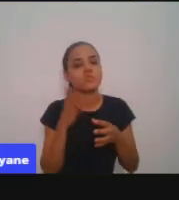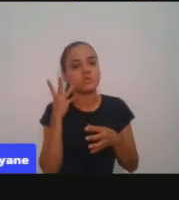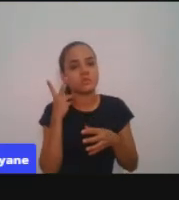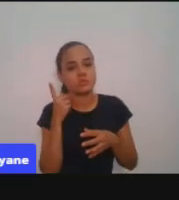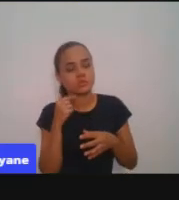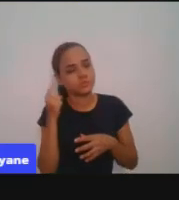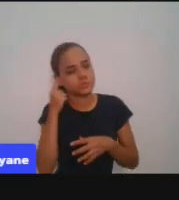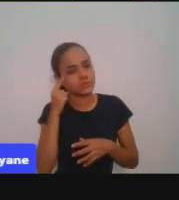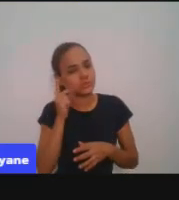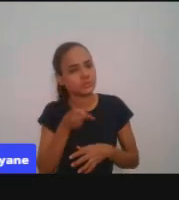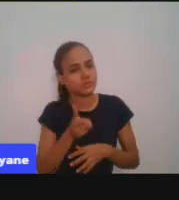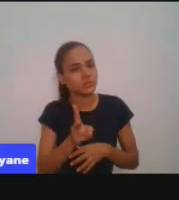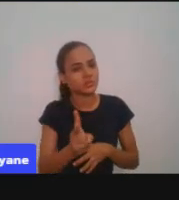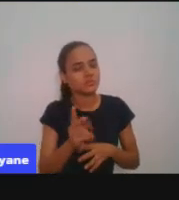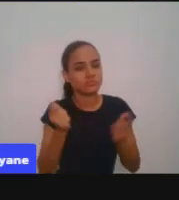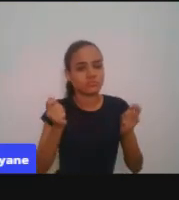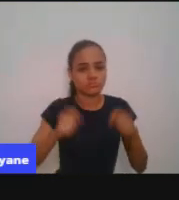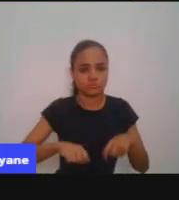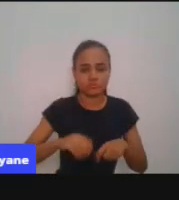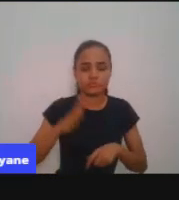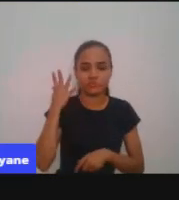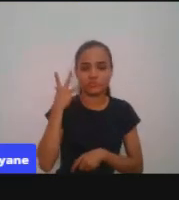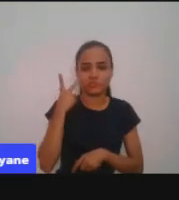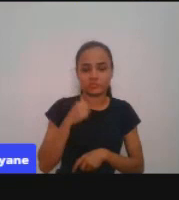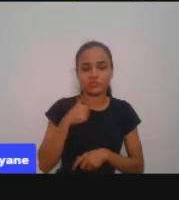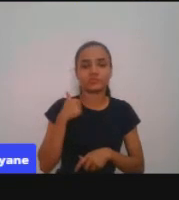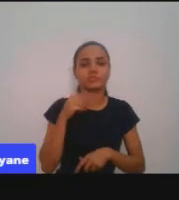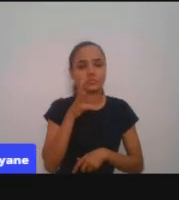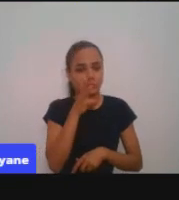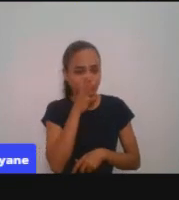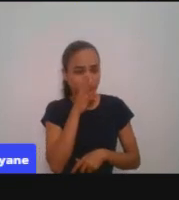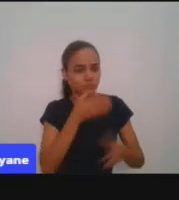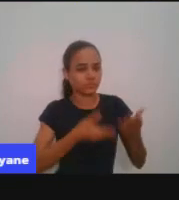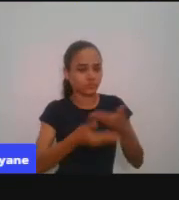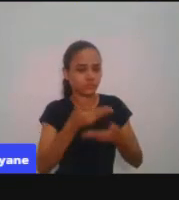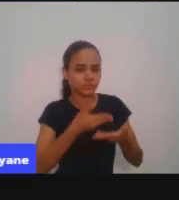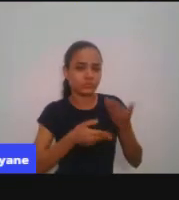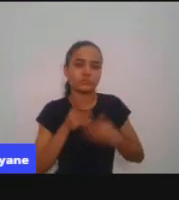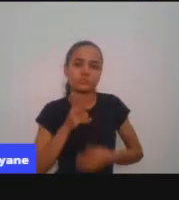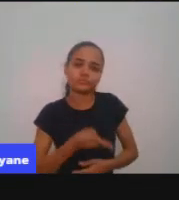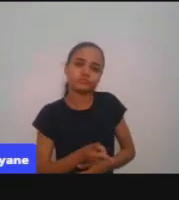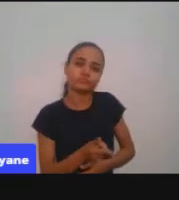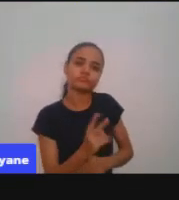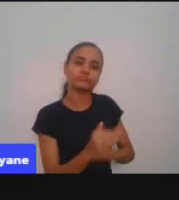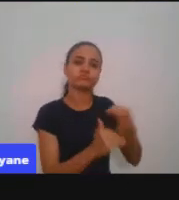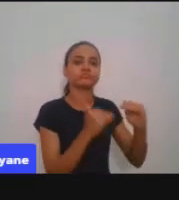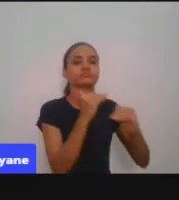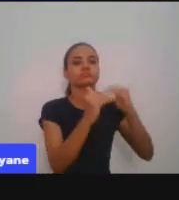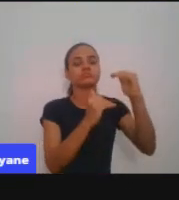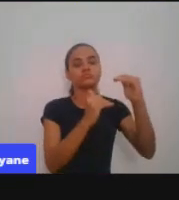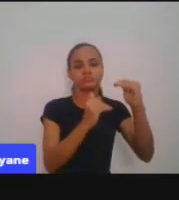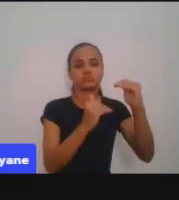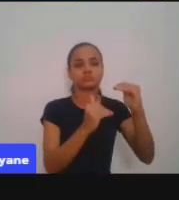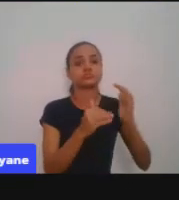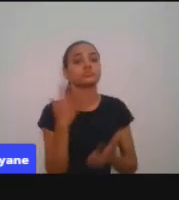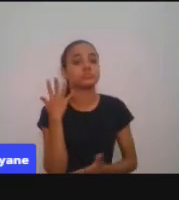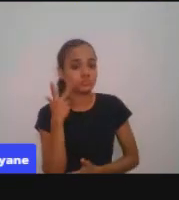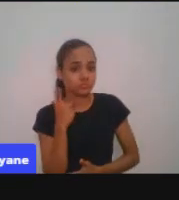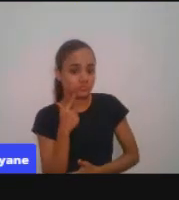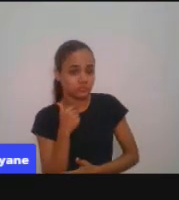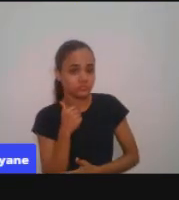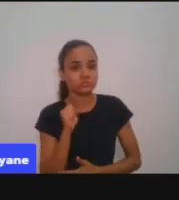crianças observarem, interagirem e continuarem se desenvolvendo. Uma coisa é fato, as crianças, elas se